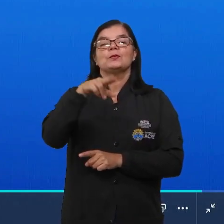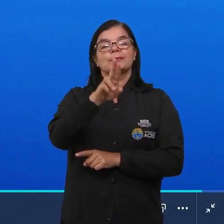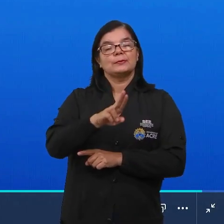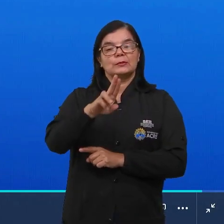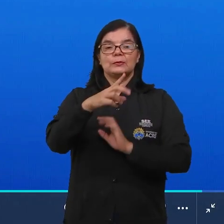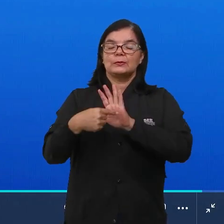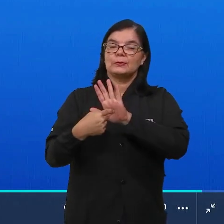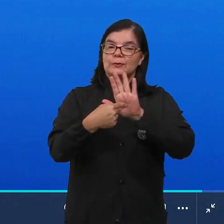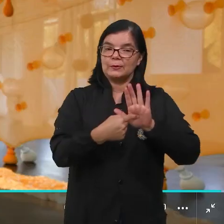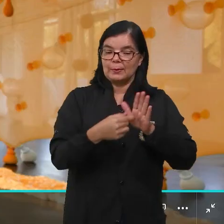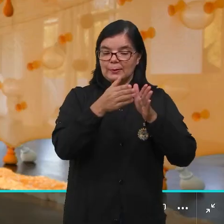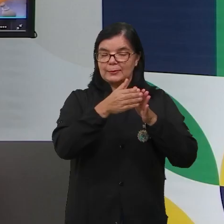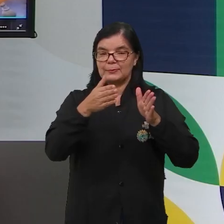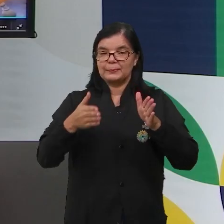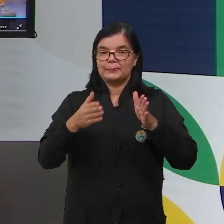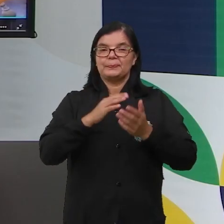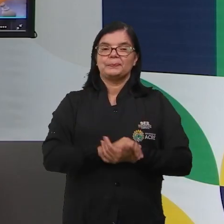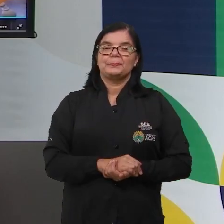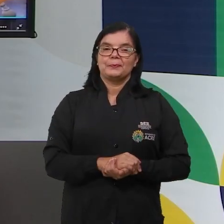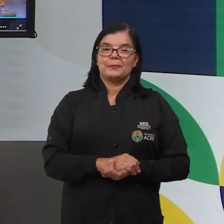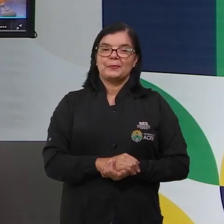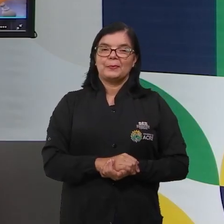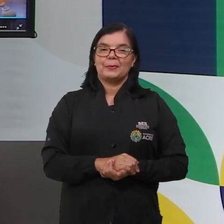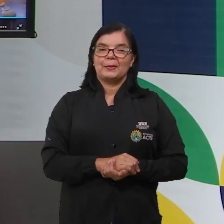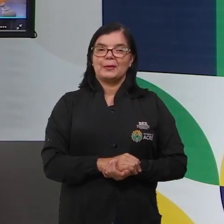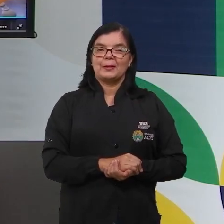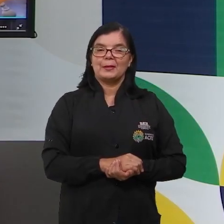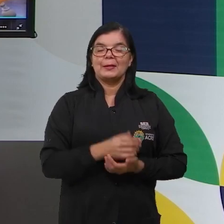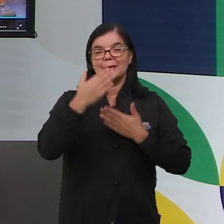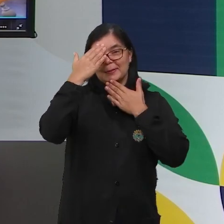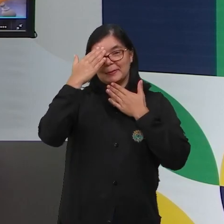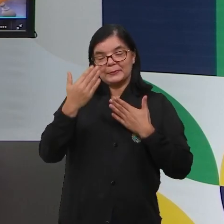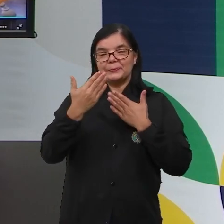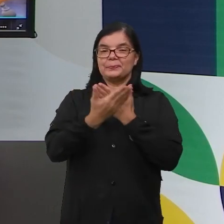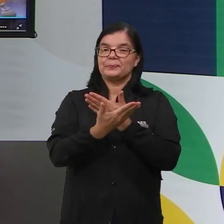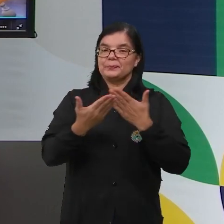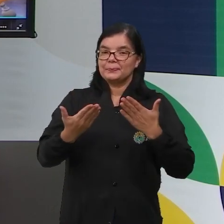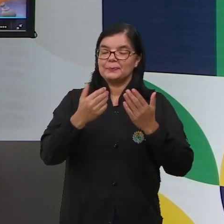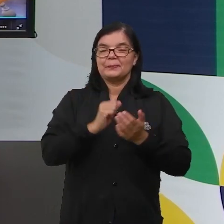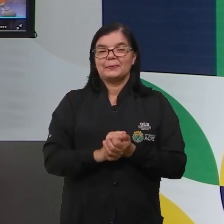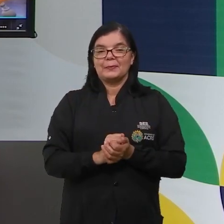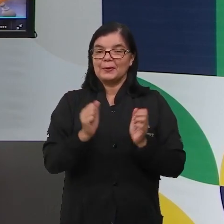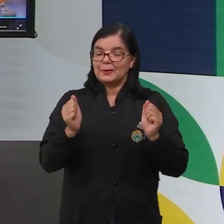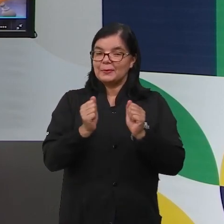mostrar para vocês esse passo a passo, tá? Então, quero agradecer a sua